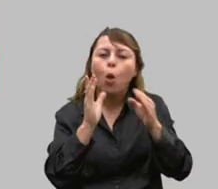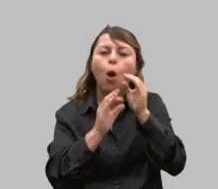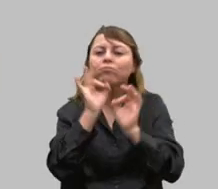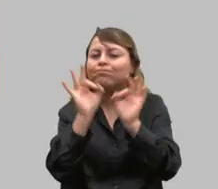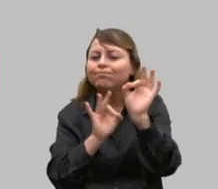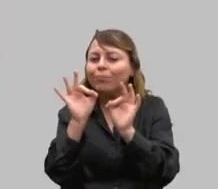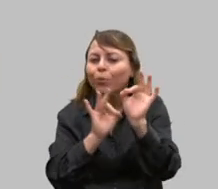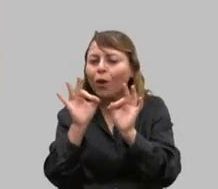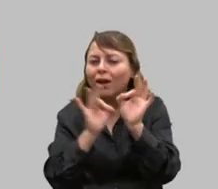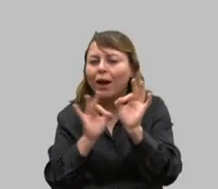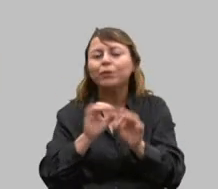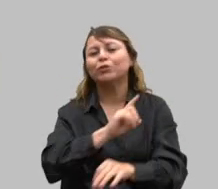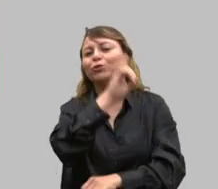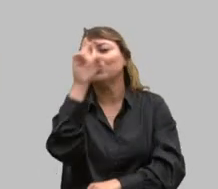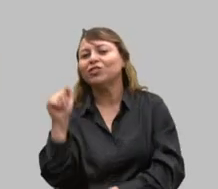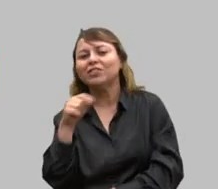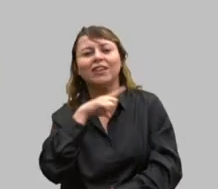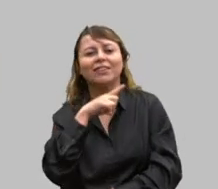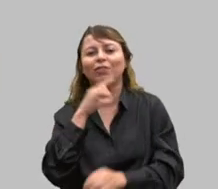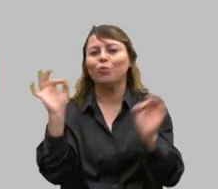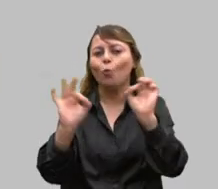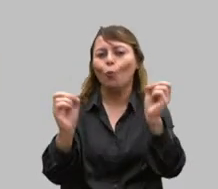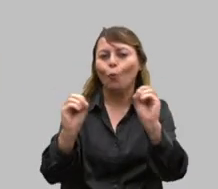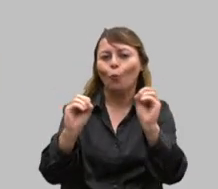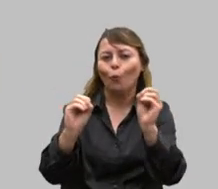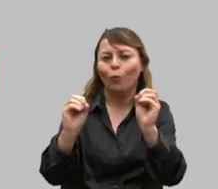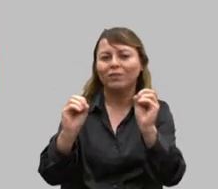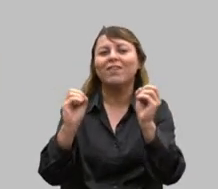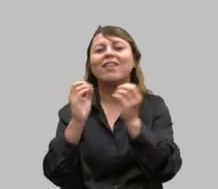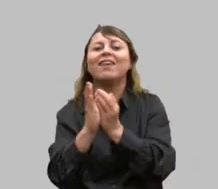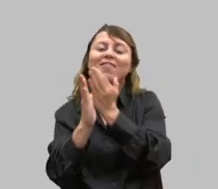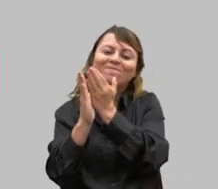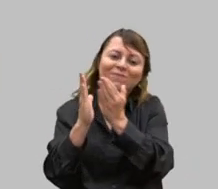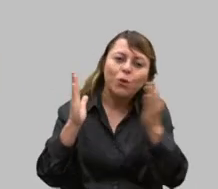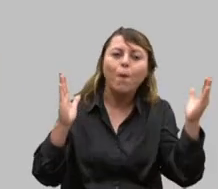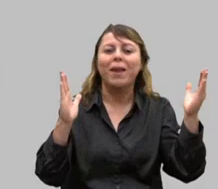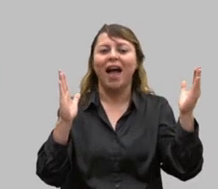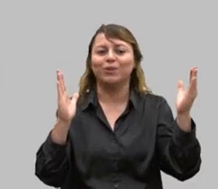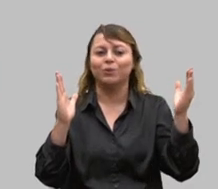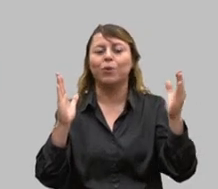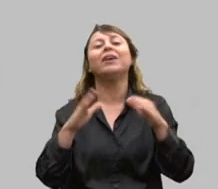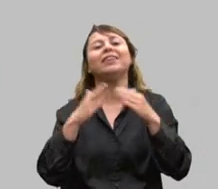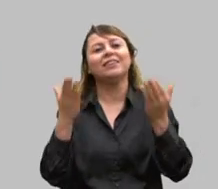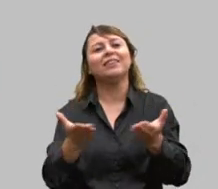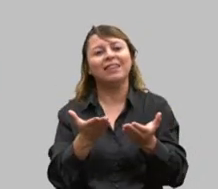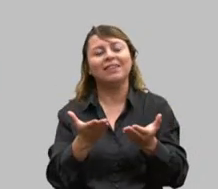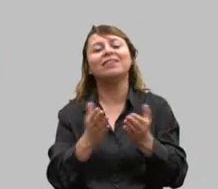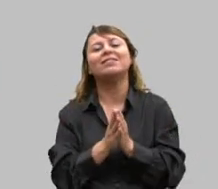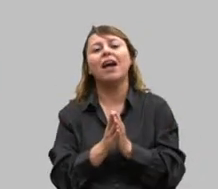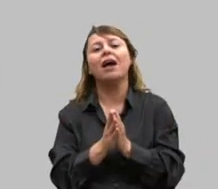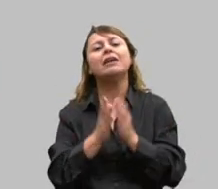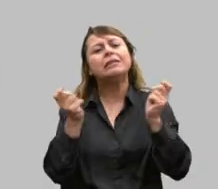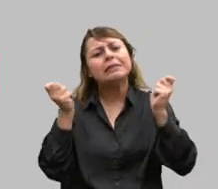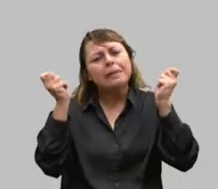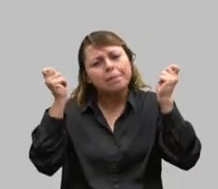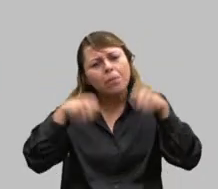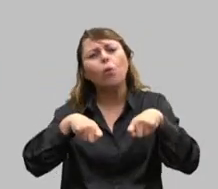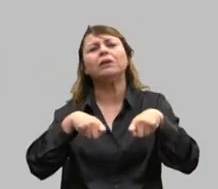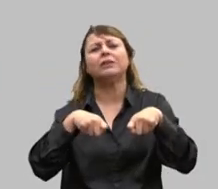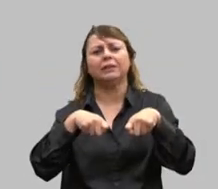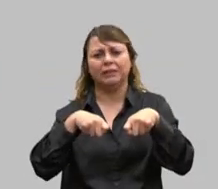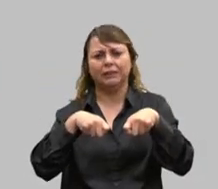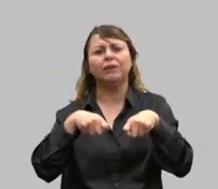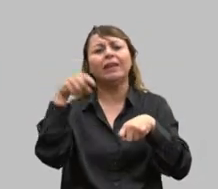sem a data né vencido prazo e desde já peço se possível que